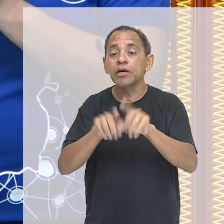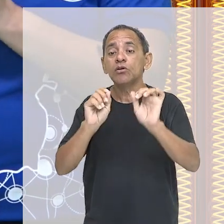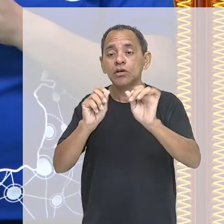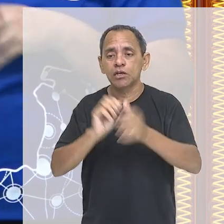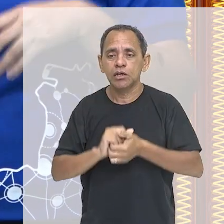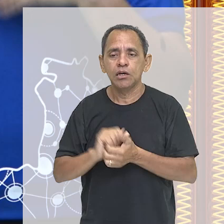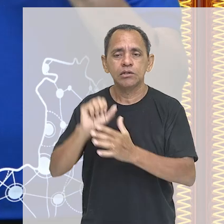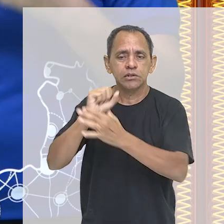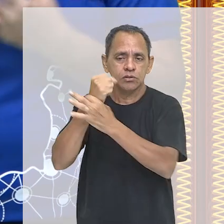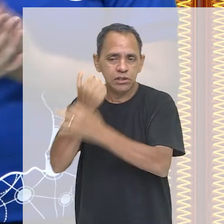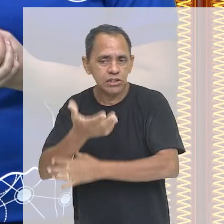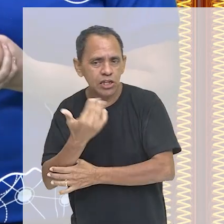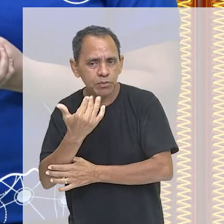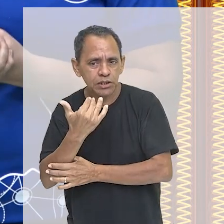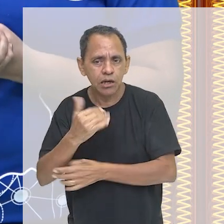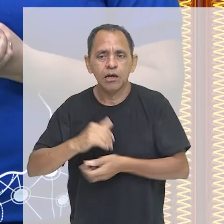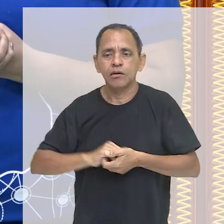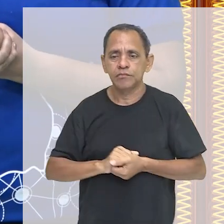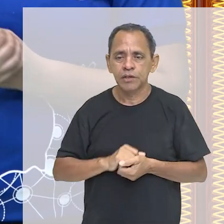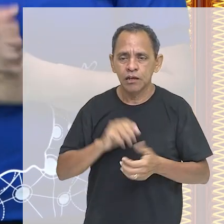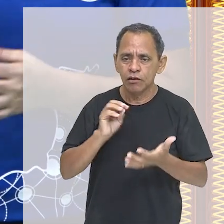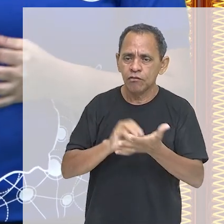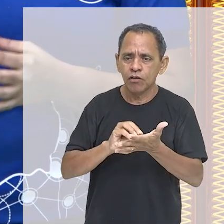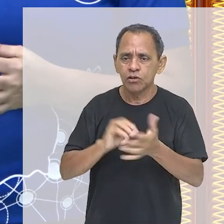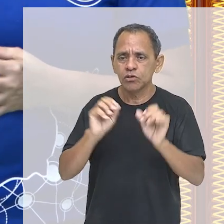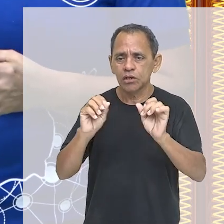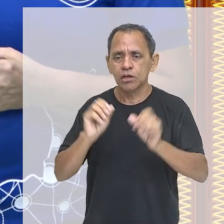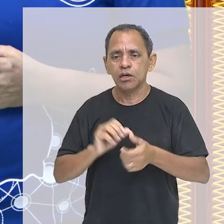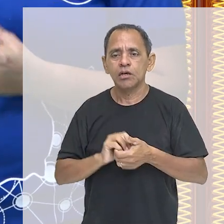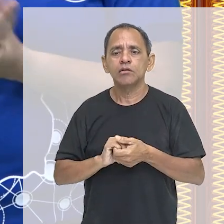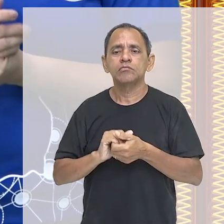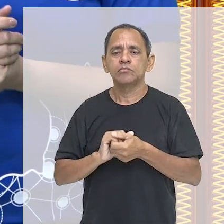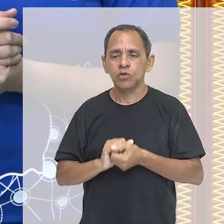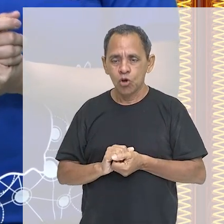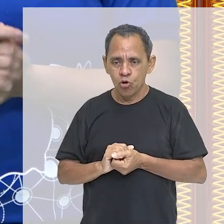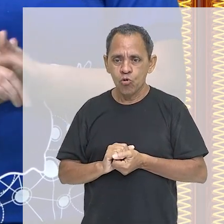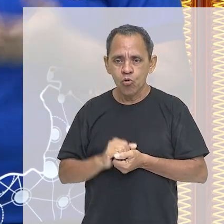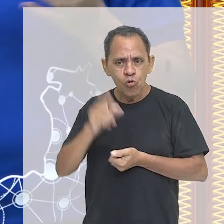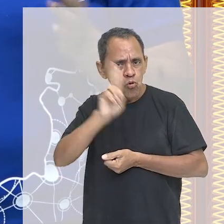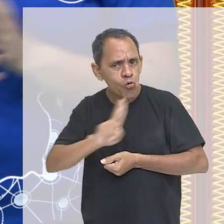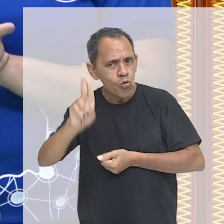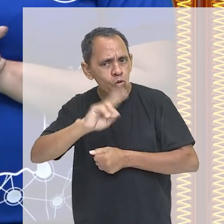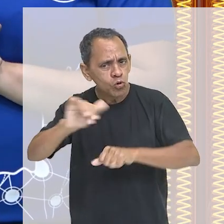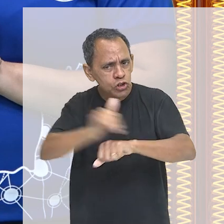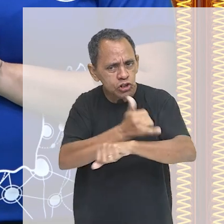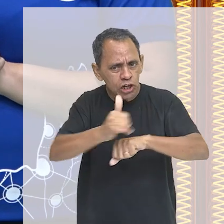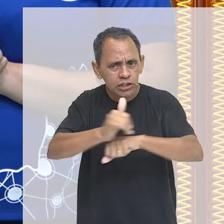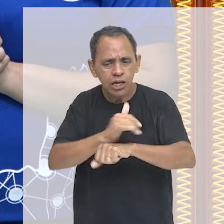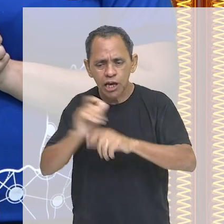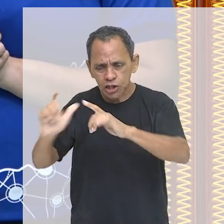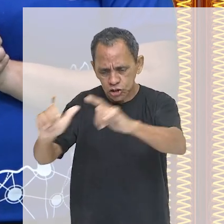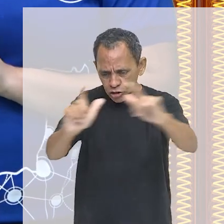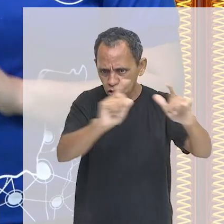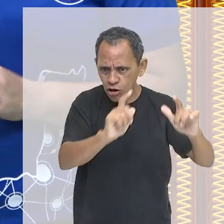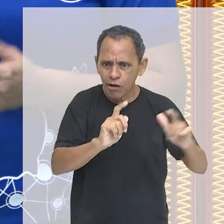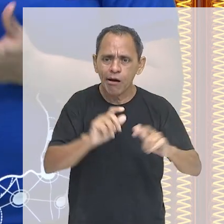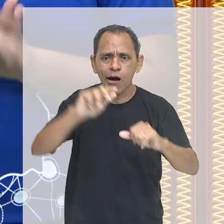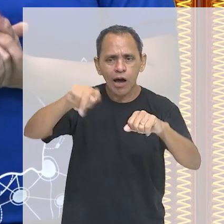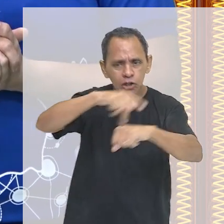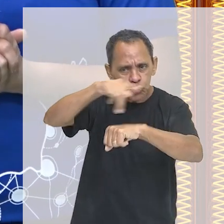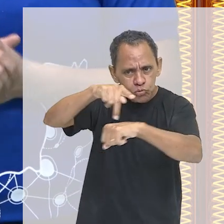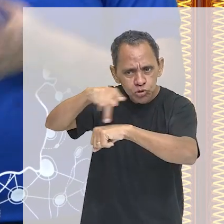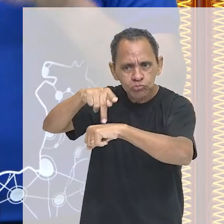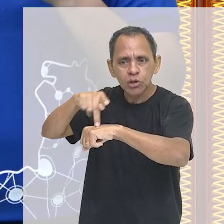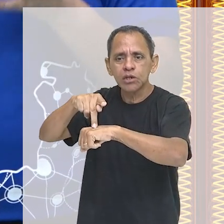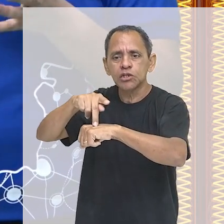insegurança alimentar, onde vão permanecer aí tendo um grande desafio, né, em várias partes aí do planeta, e os